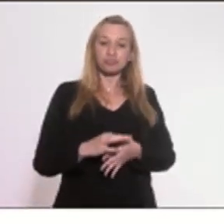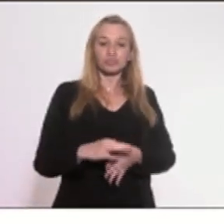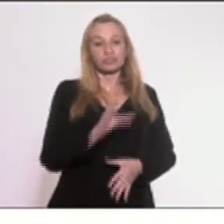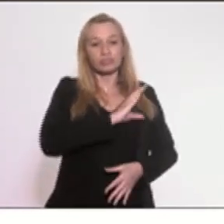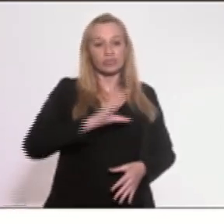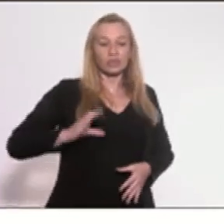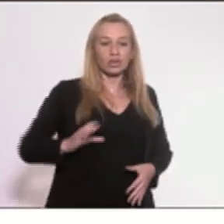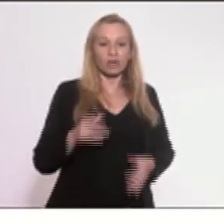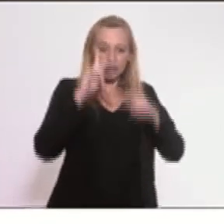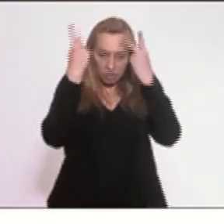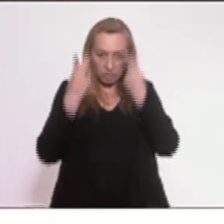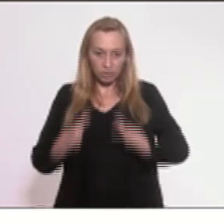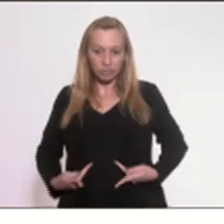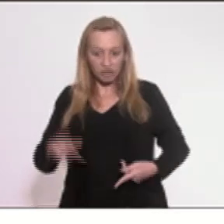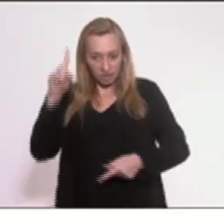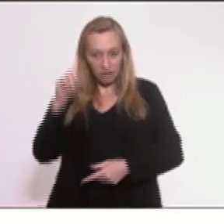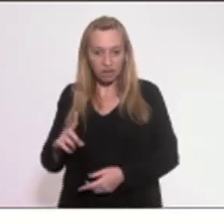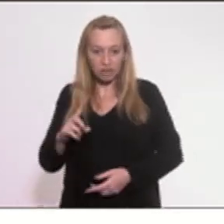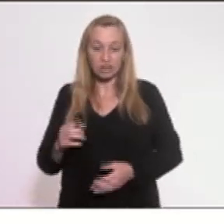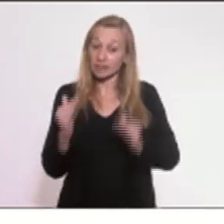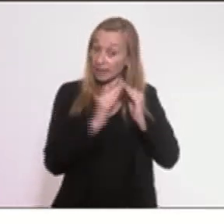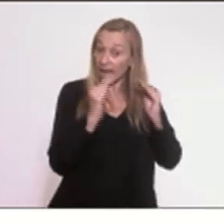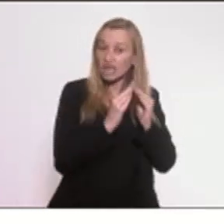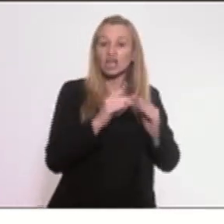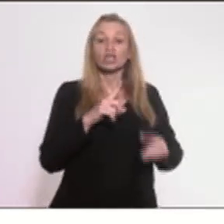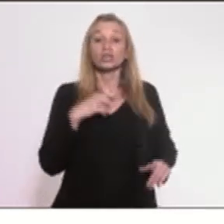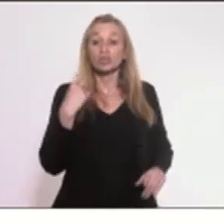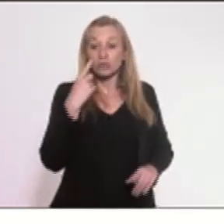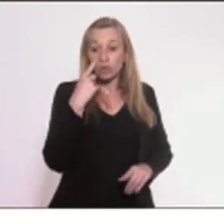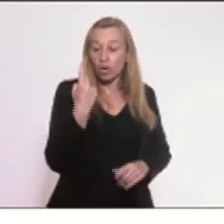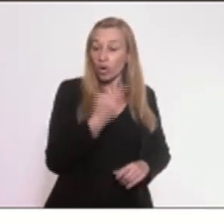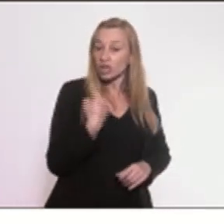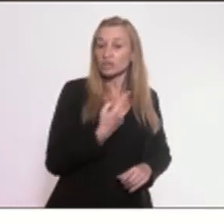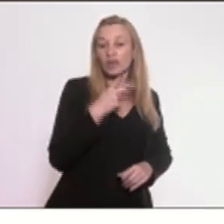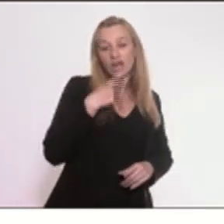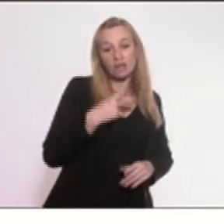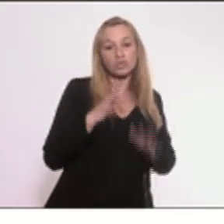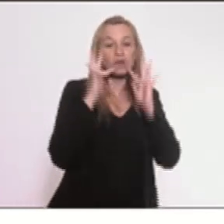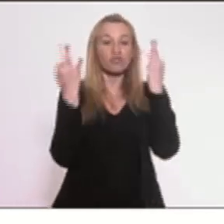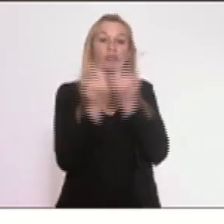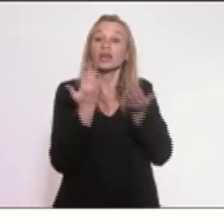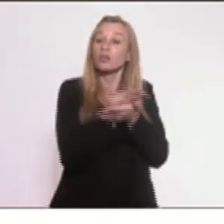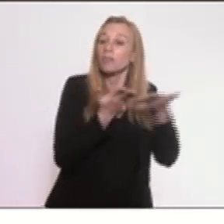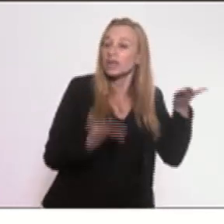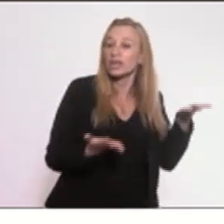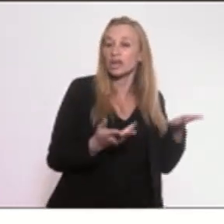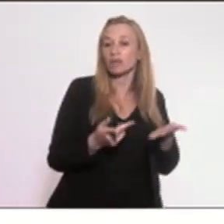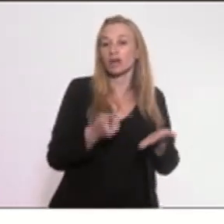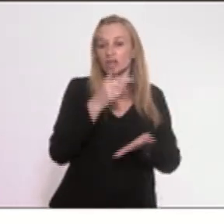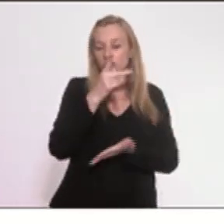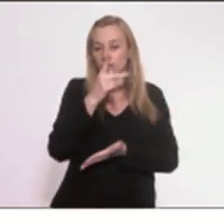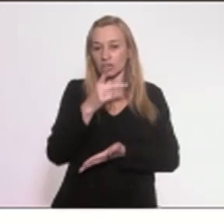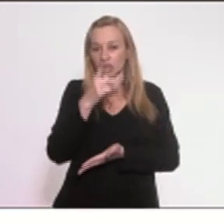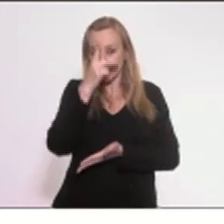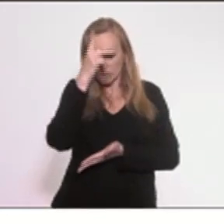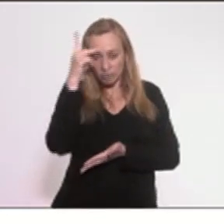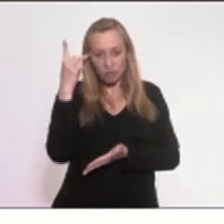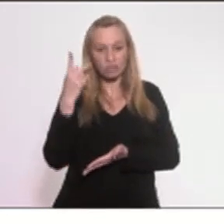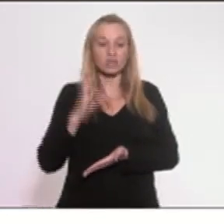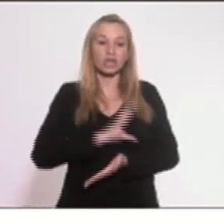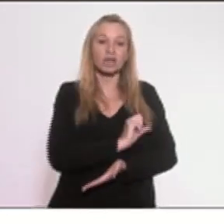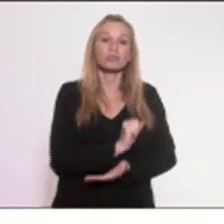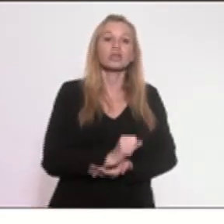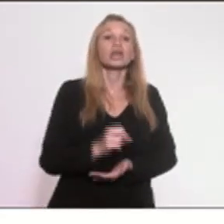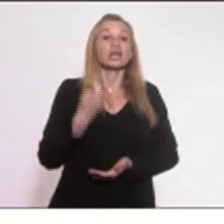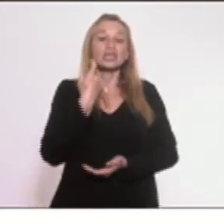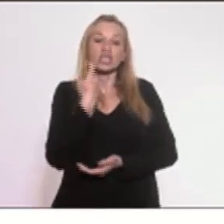casa, nós atendemos essas famílias que perderam seus entes queridos. Na sexta-feira, estiveram